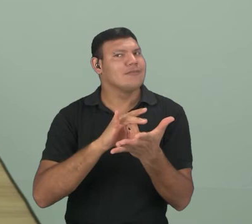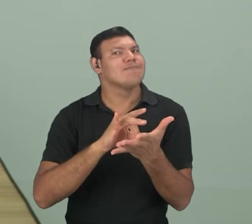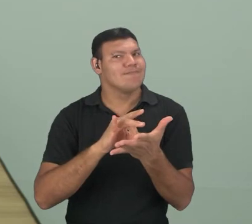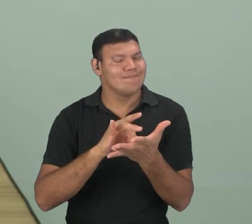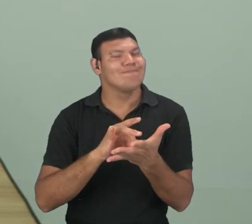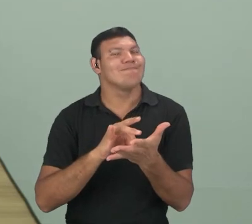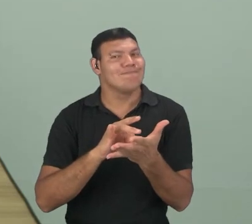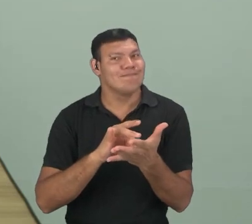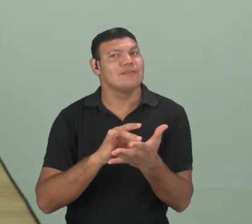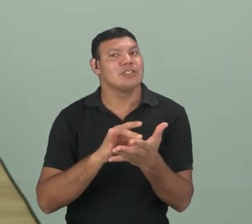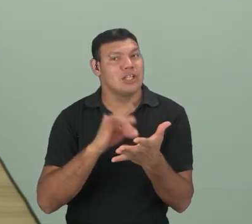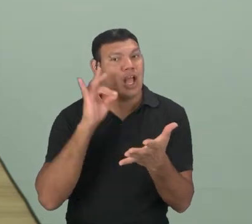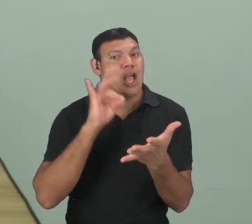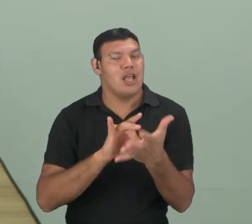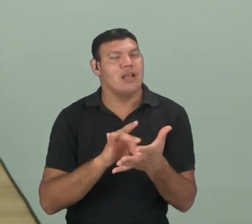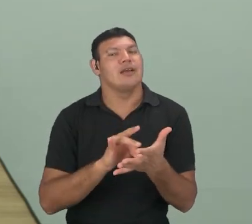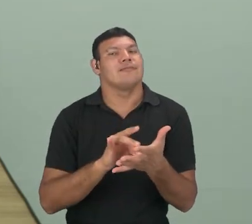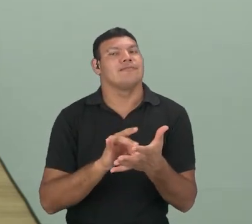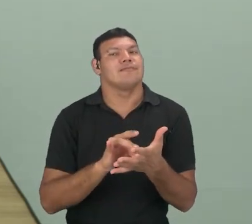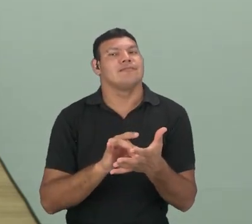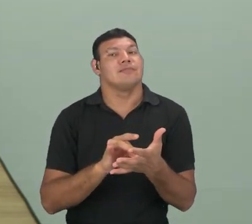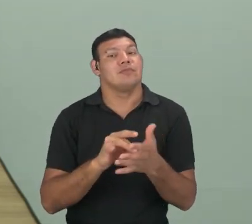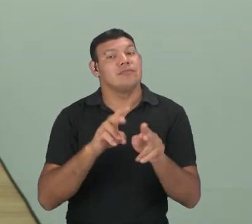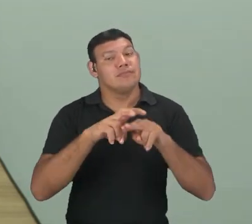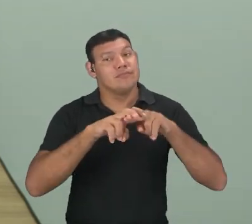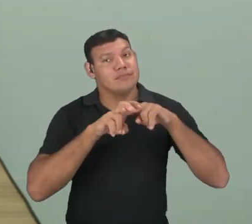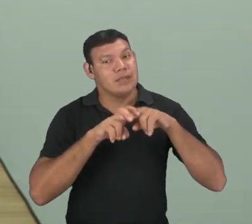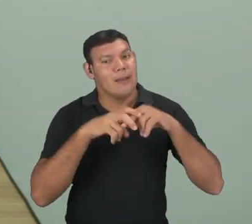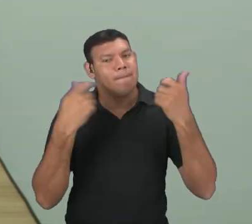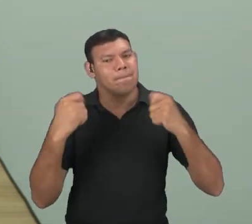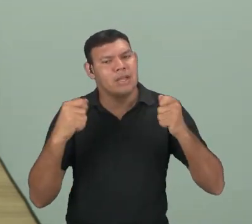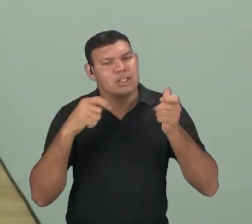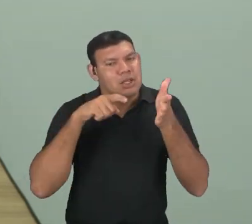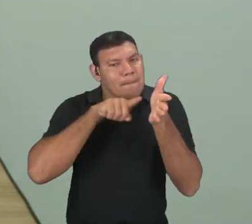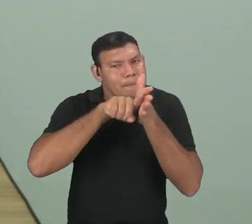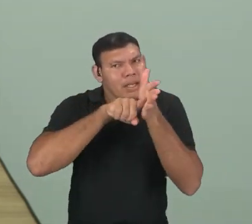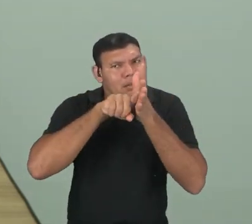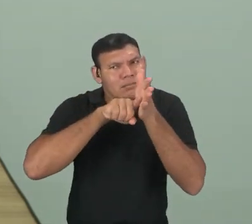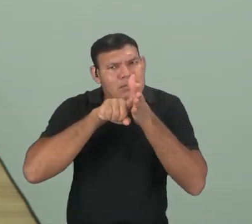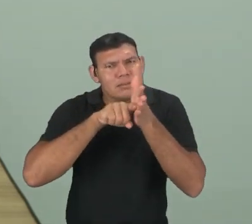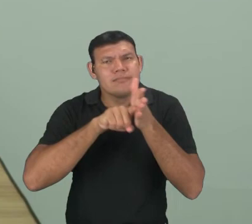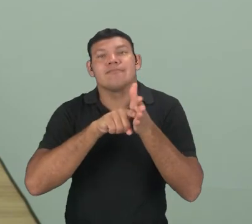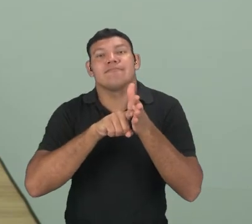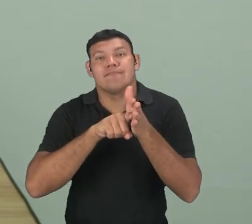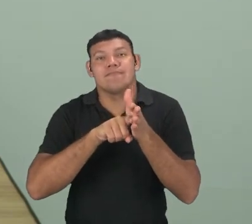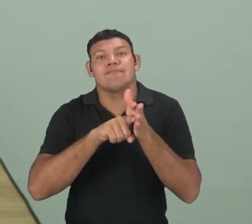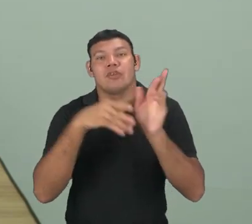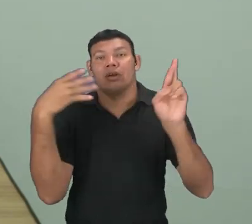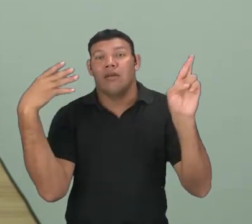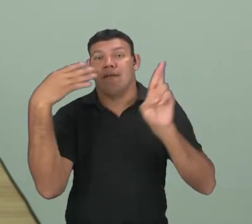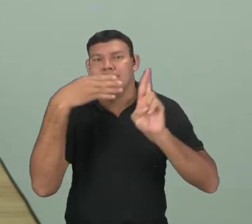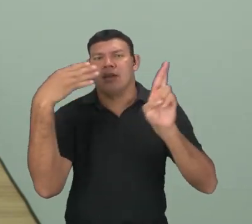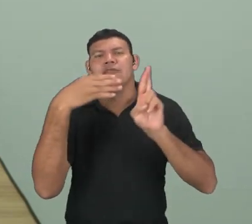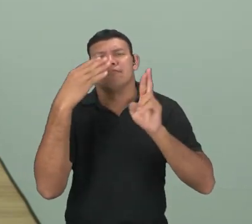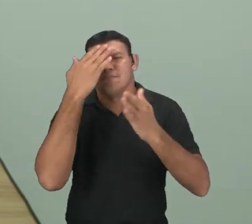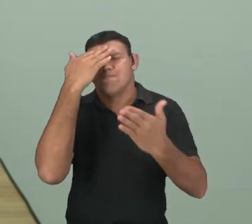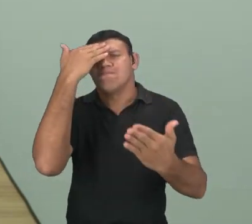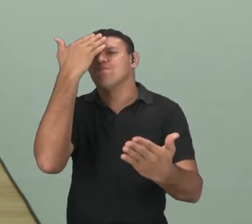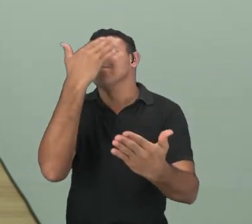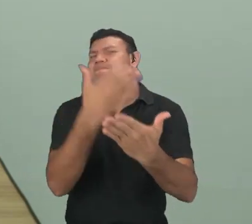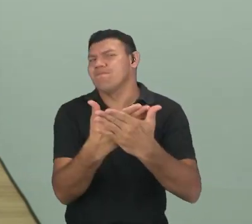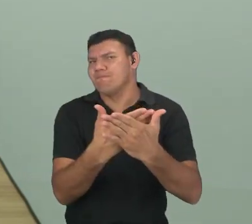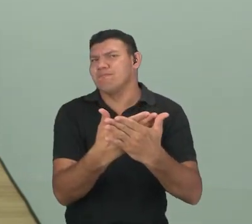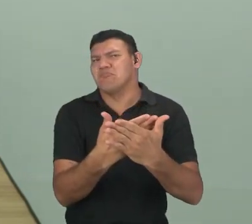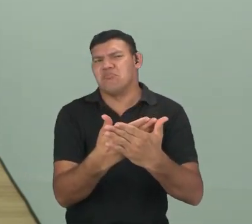informações verdadeiras, informações reais. Por isso, a gente tem que pesquisar através de